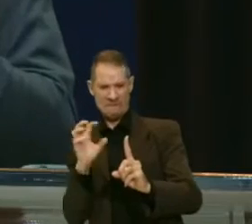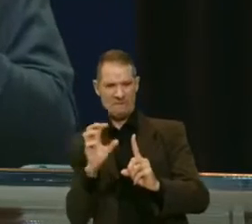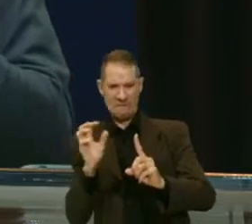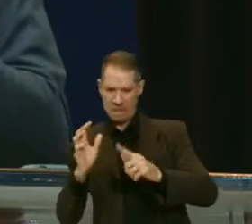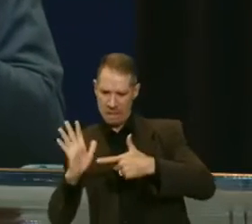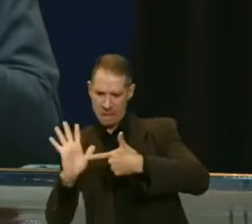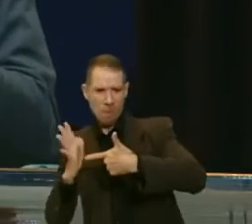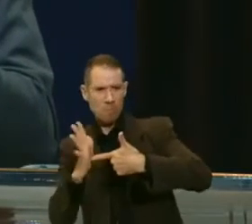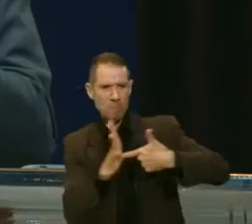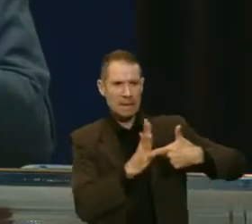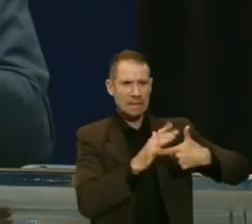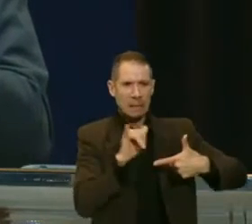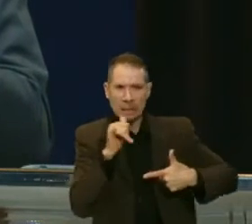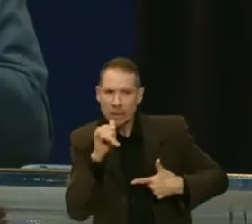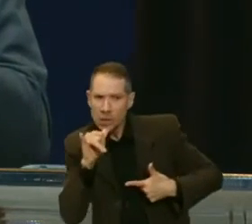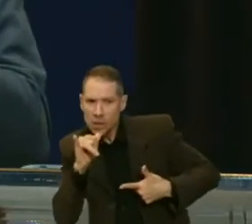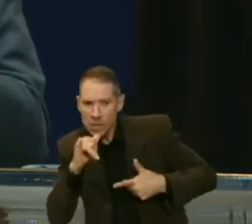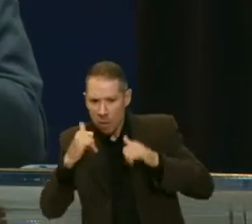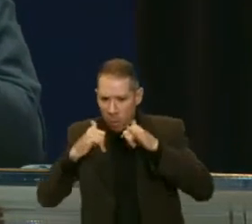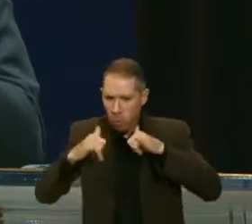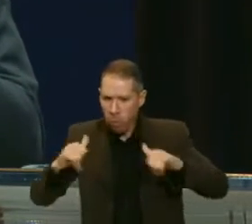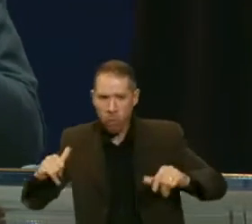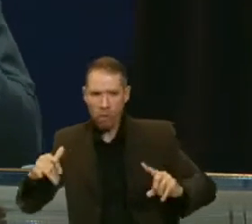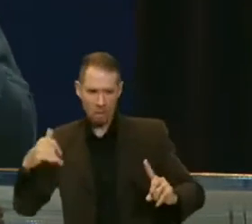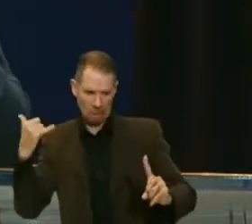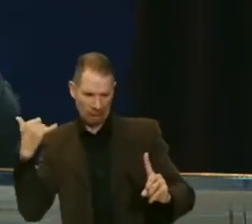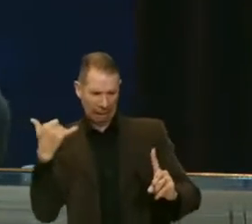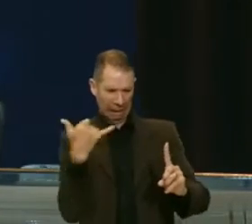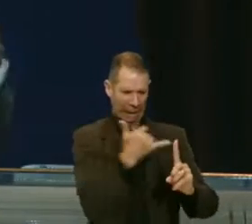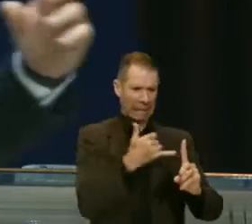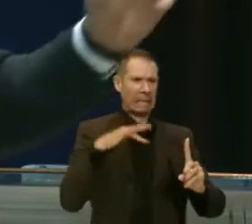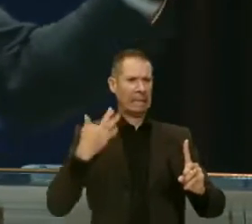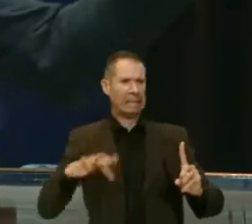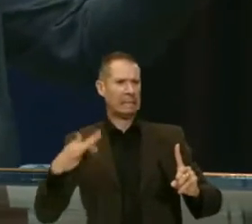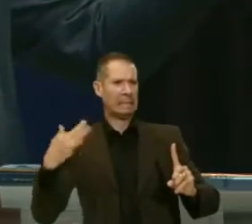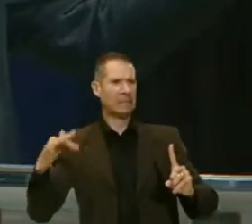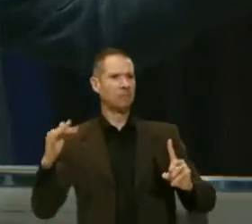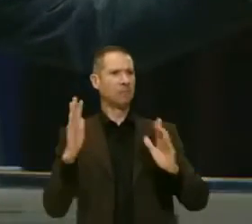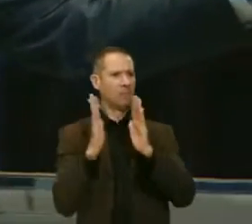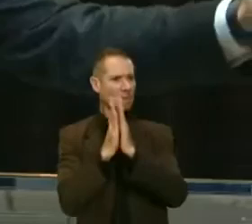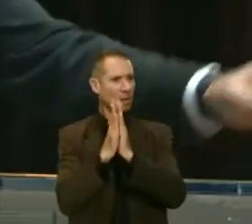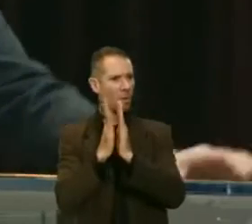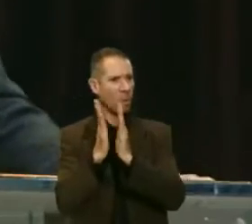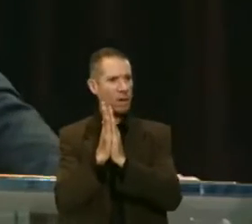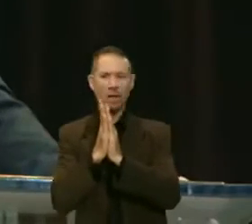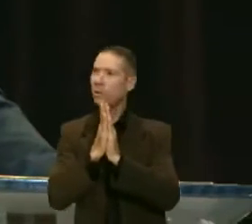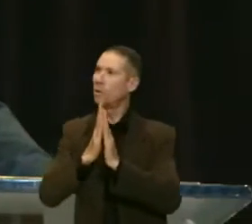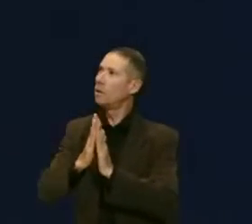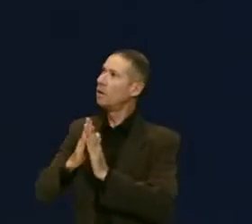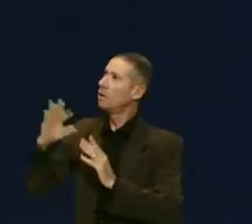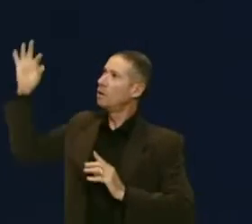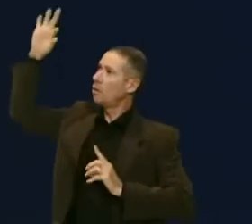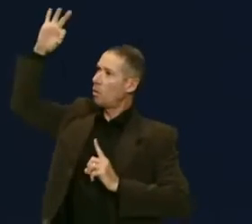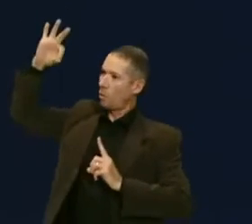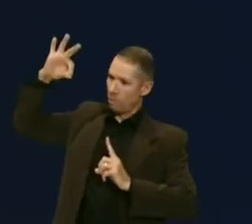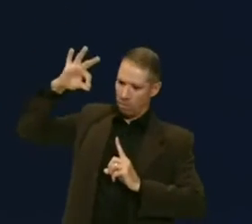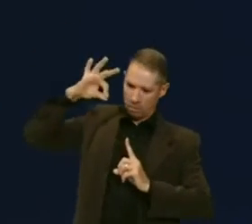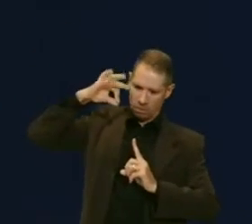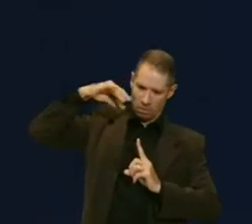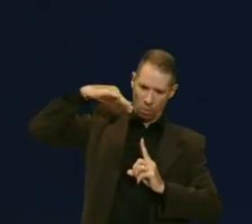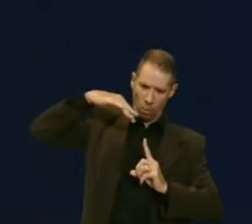davam choque. E um dia ele está orando, e bálsamo de alegria é derramado sobre a sua